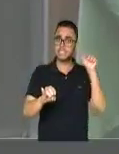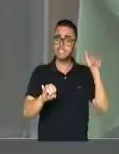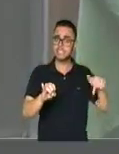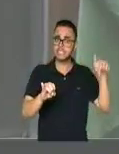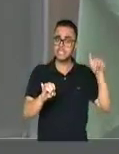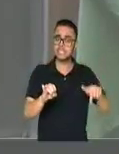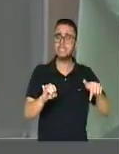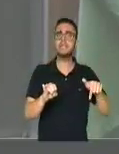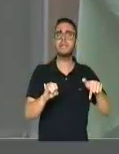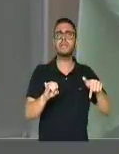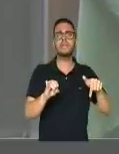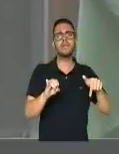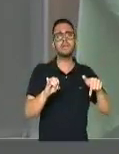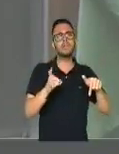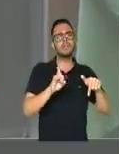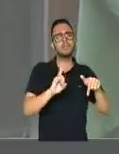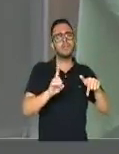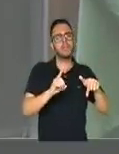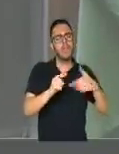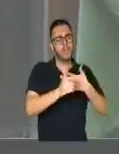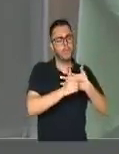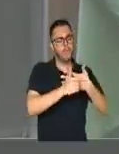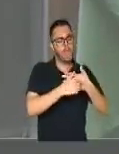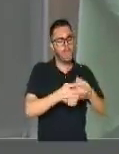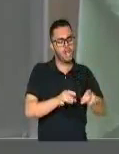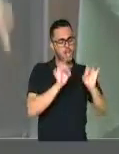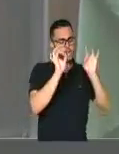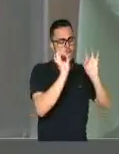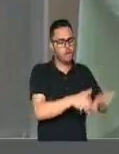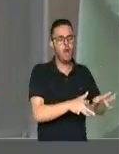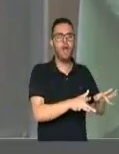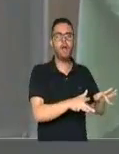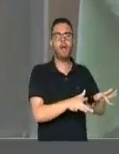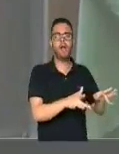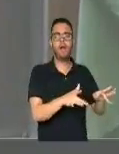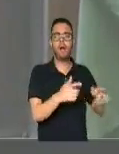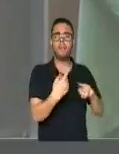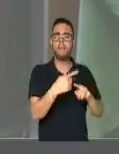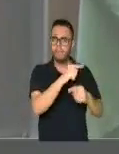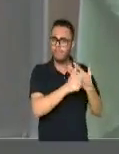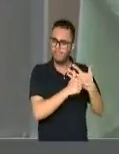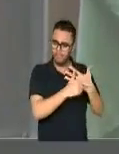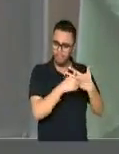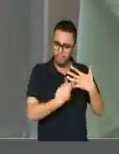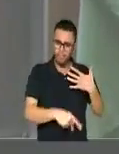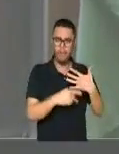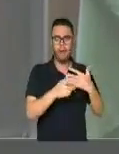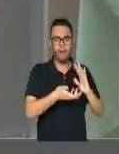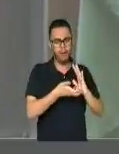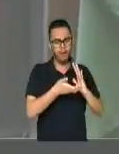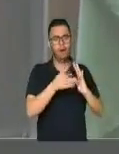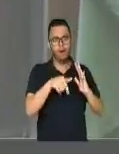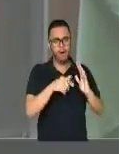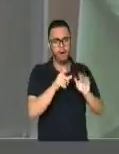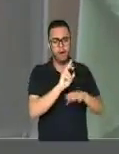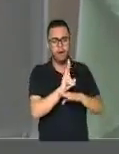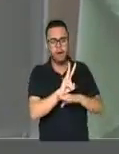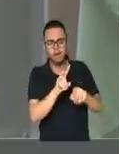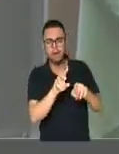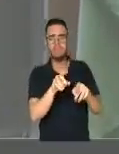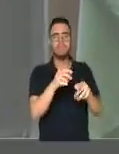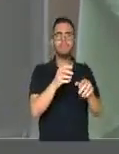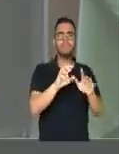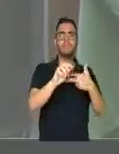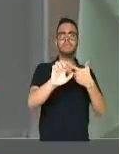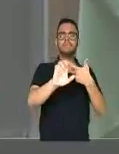casa não jogar o seu papel constitucional de fiscalização do Executivo, Executivo